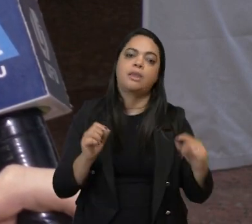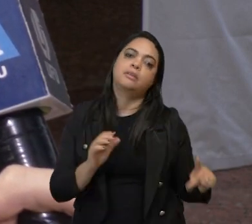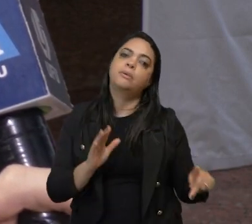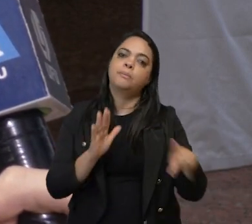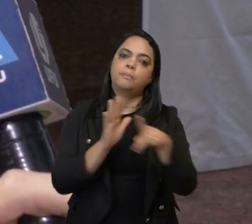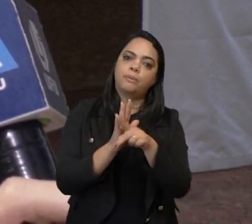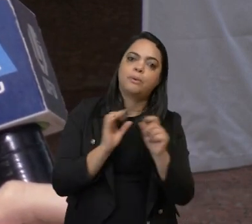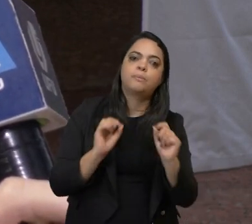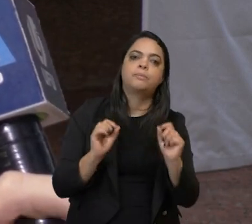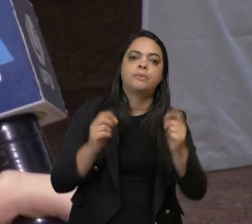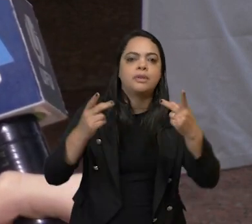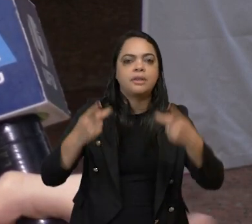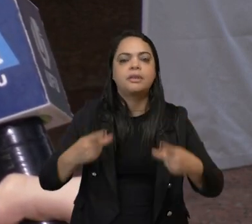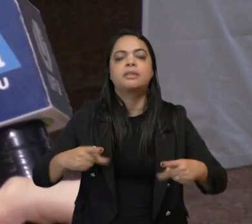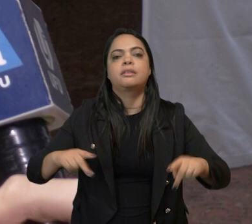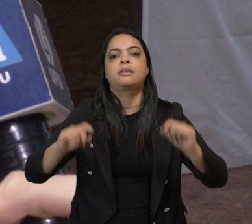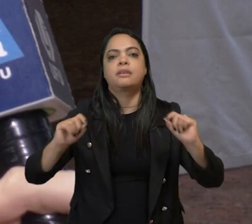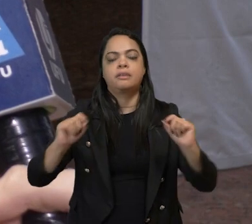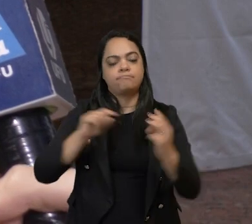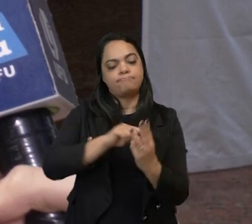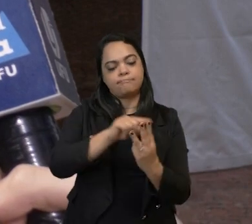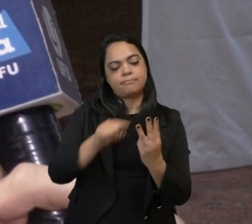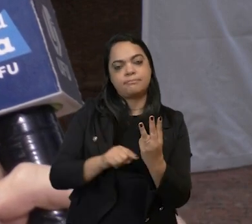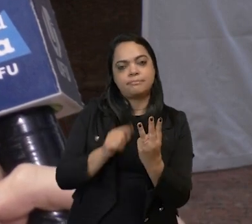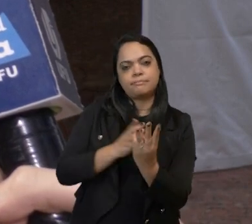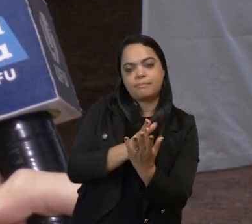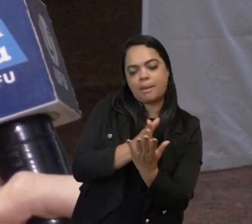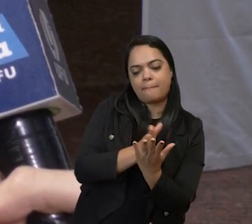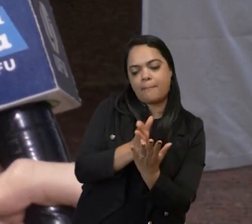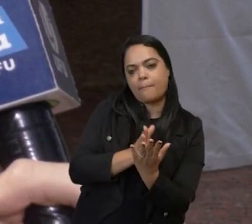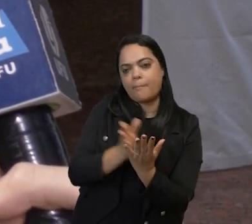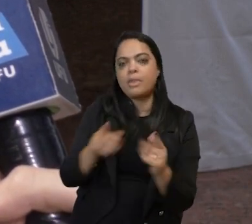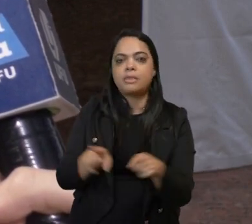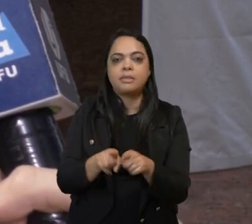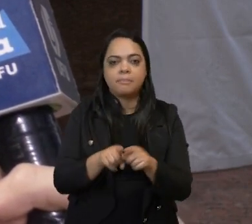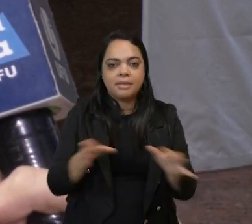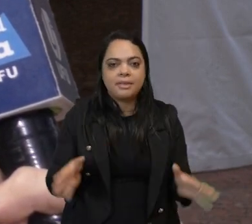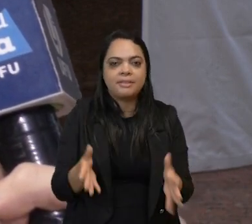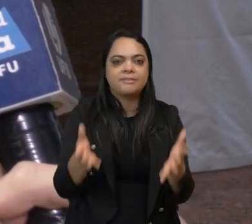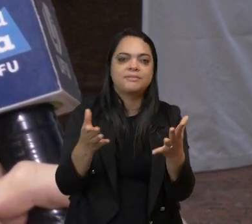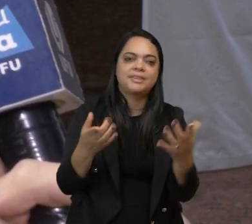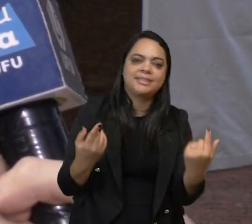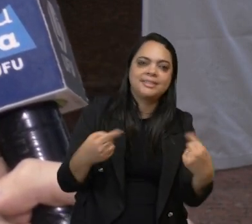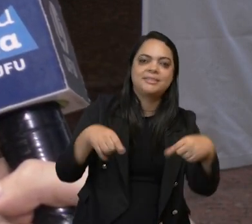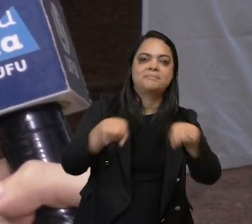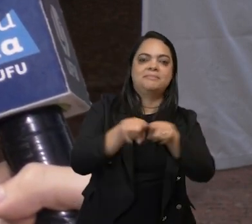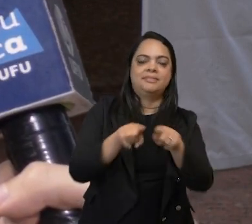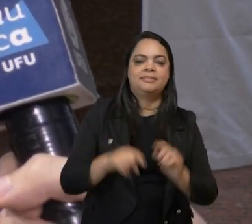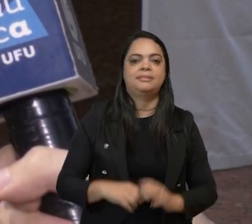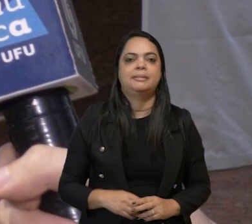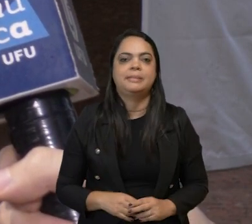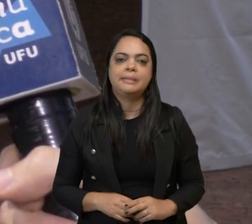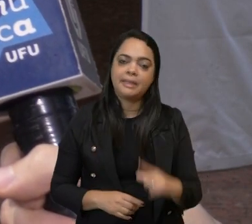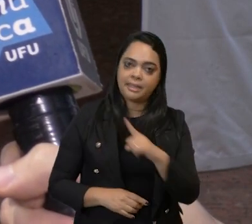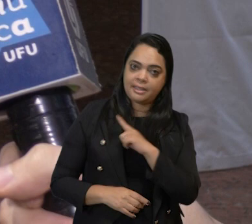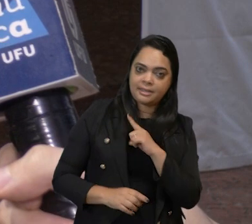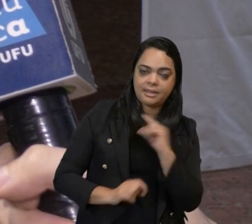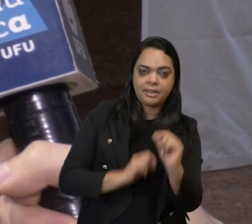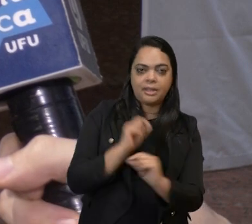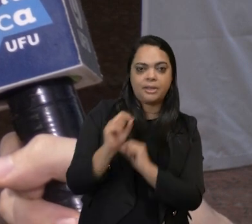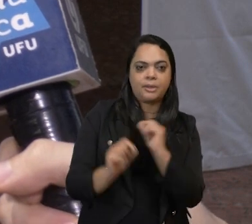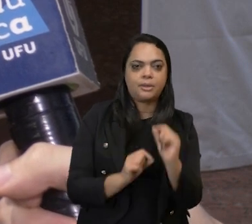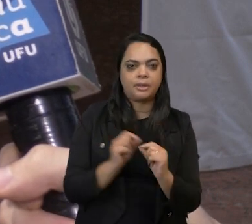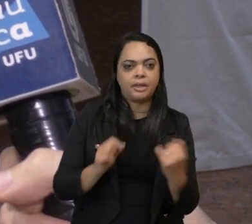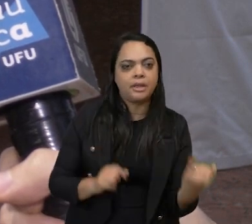eles são oriundos dessa né Desse tripé e também fomentam esse tripé como você coloca